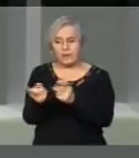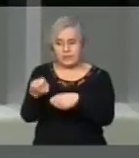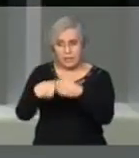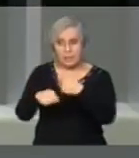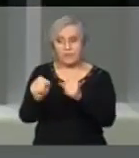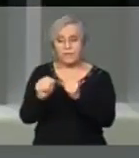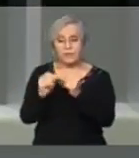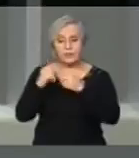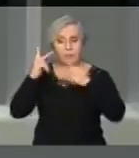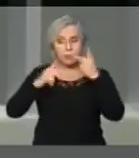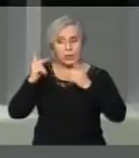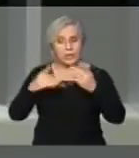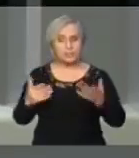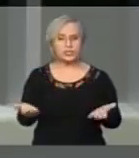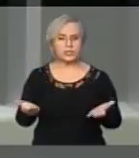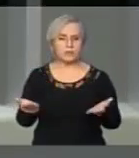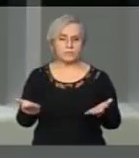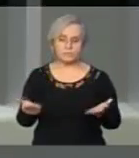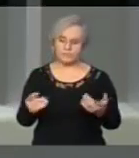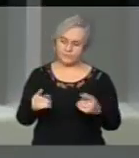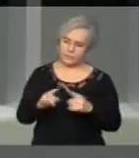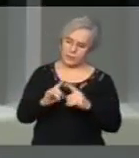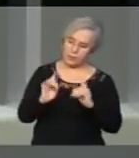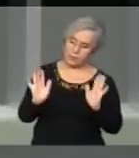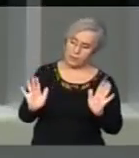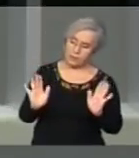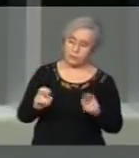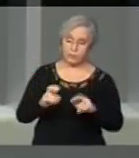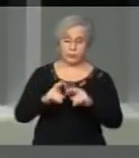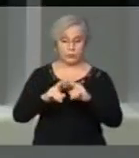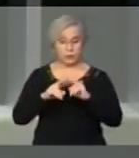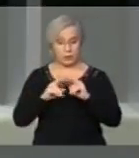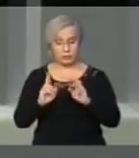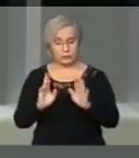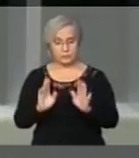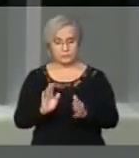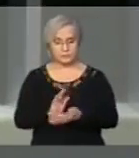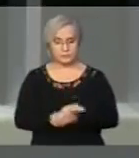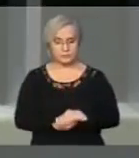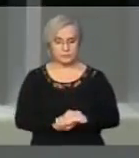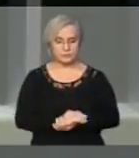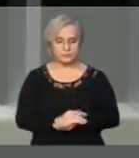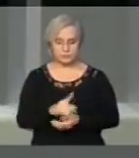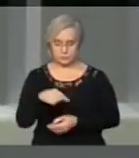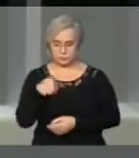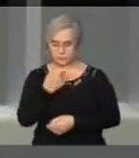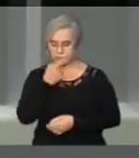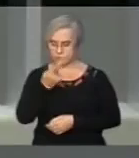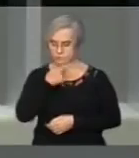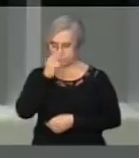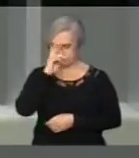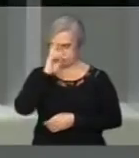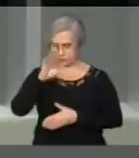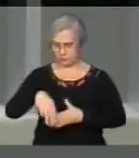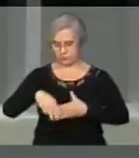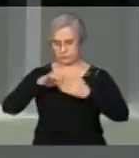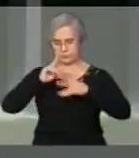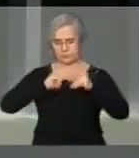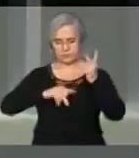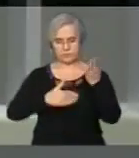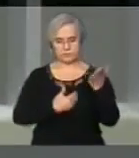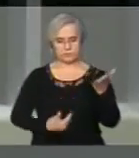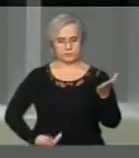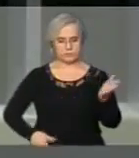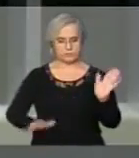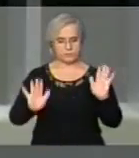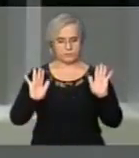verdade. Agora, em nome das nossas, falo do lugar de autoridade pública genericamente, o pessoal não tem